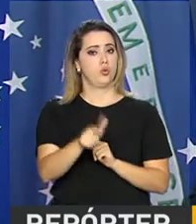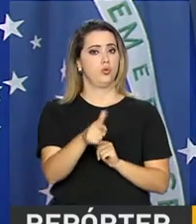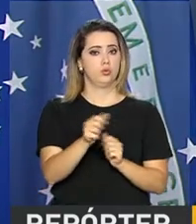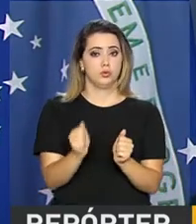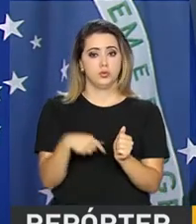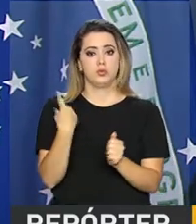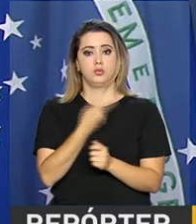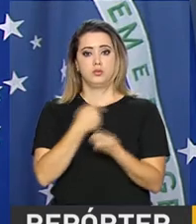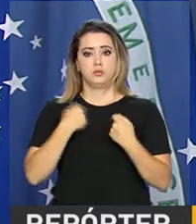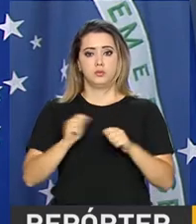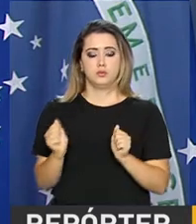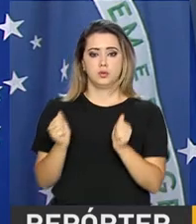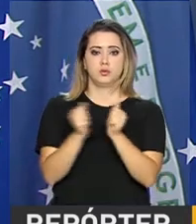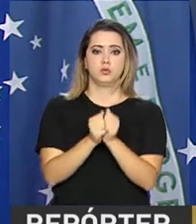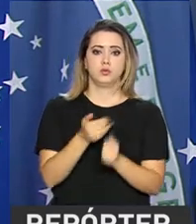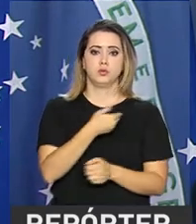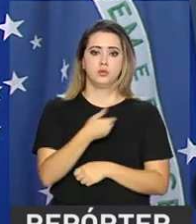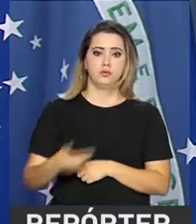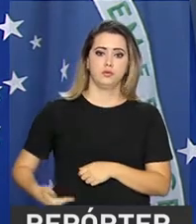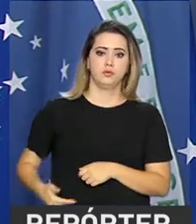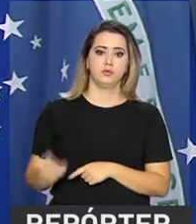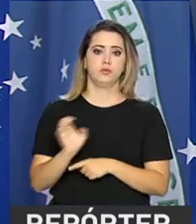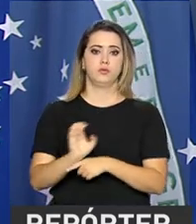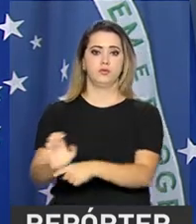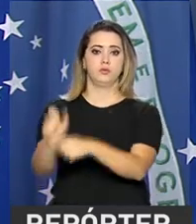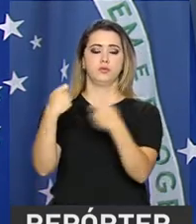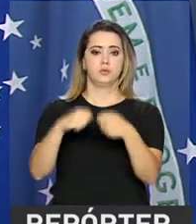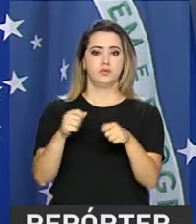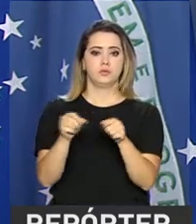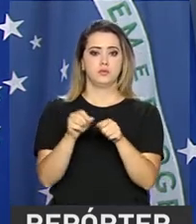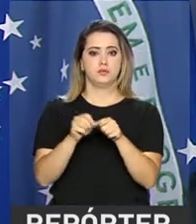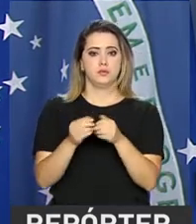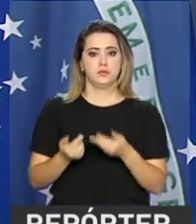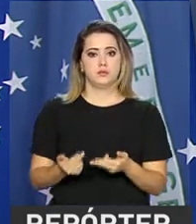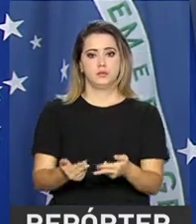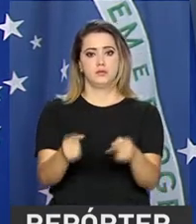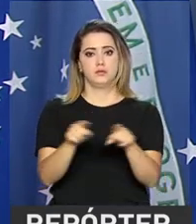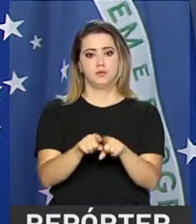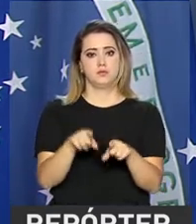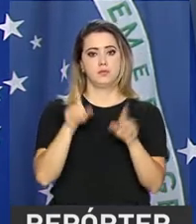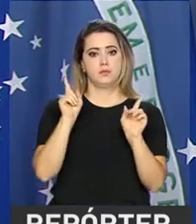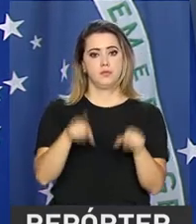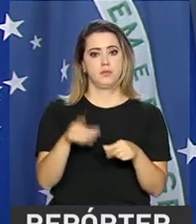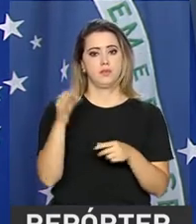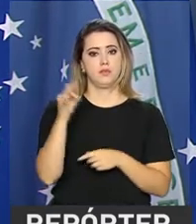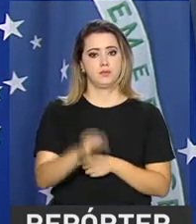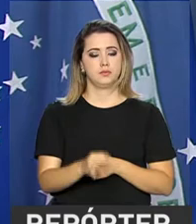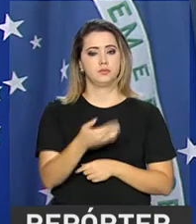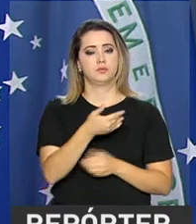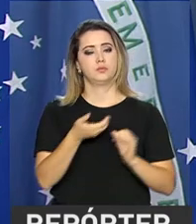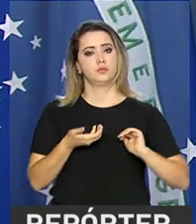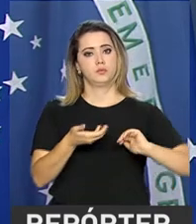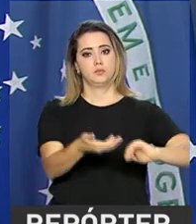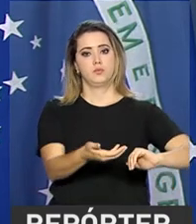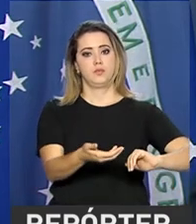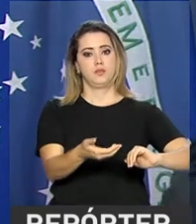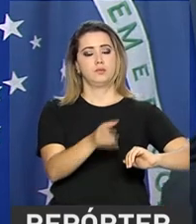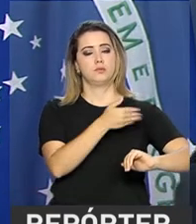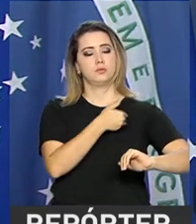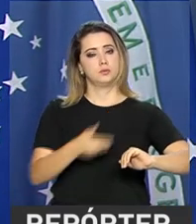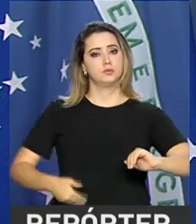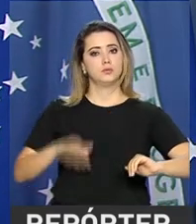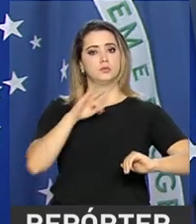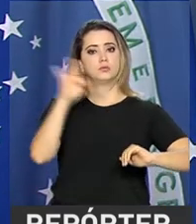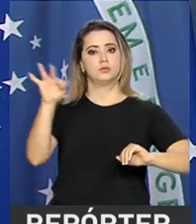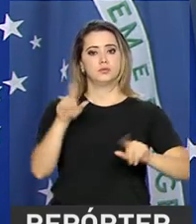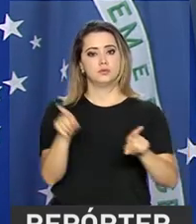com o governo estadual ainda tem muita coisa a fazer e certamente o congresso nacional o governo federal tem muita coisa